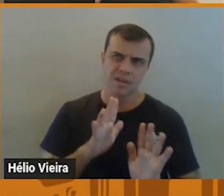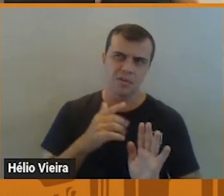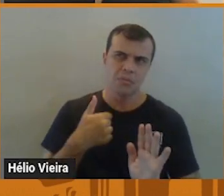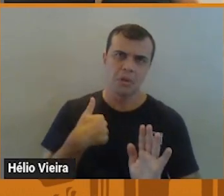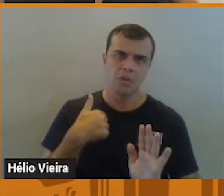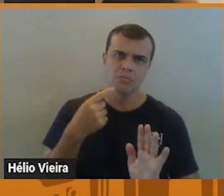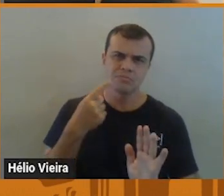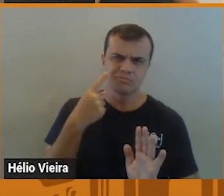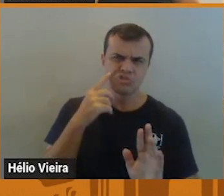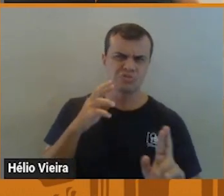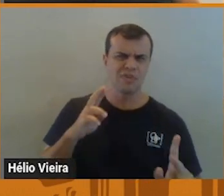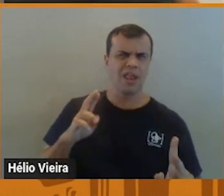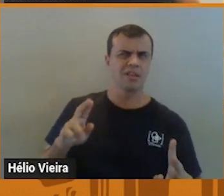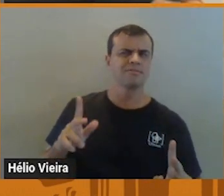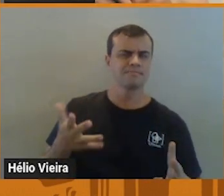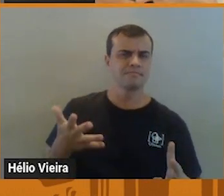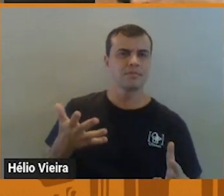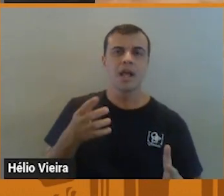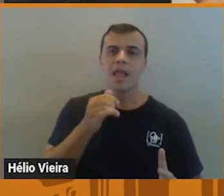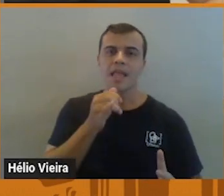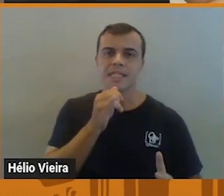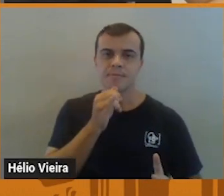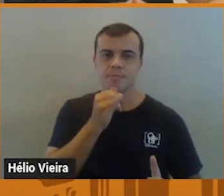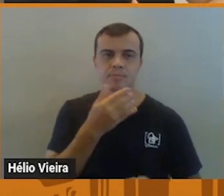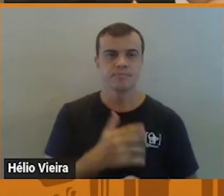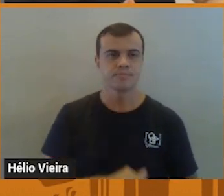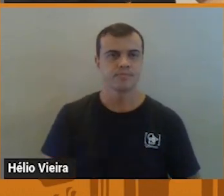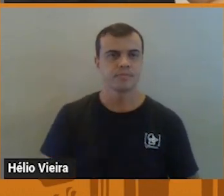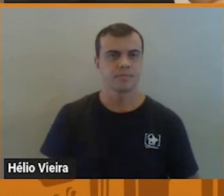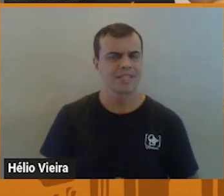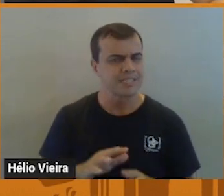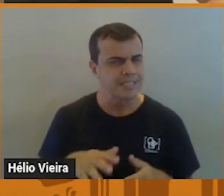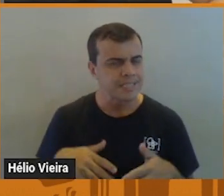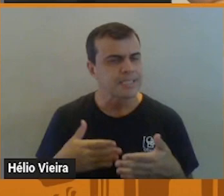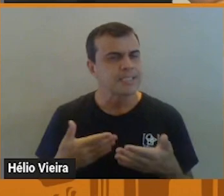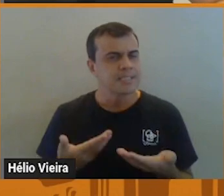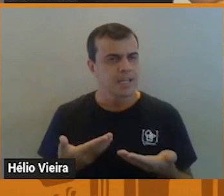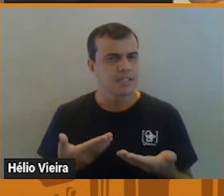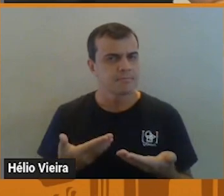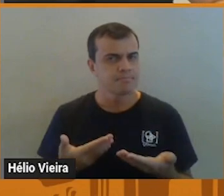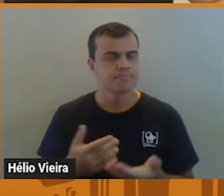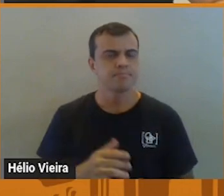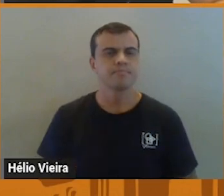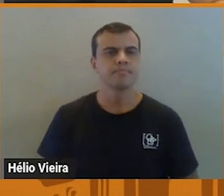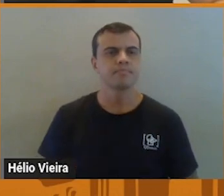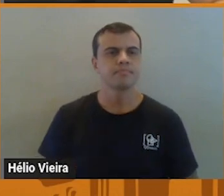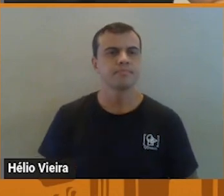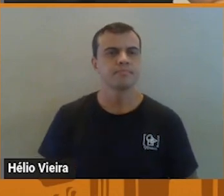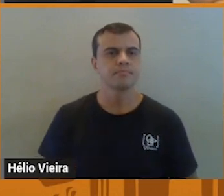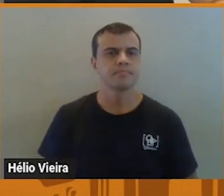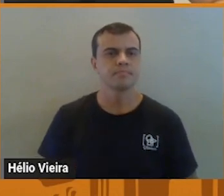não foi bem isso. Vou dar um exemplo. Será que